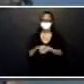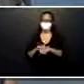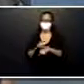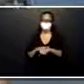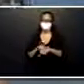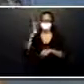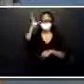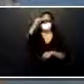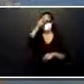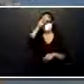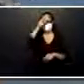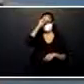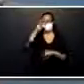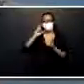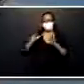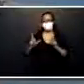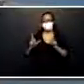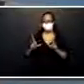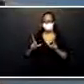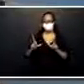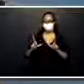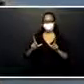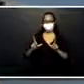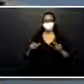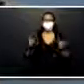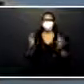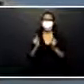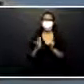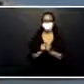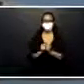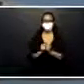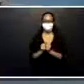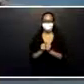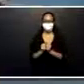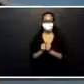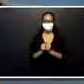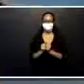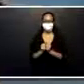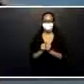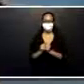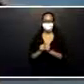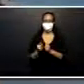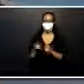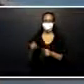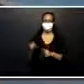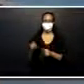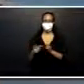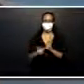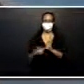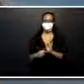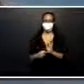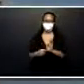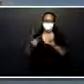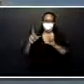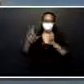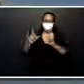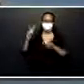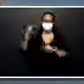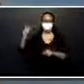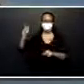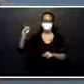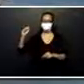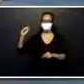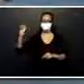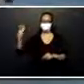de aprendizagem remota. Estaremos juntos, chegando até vocês pela TV Vale.